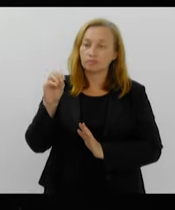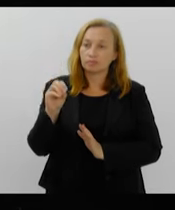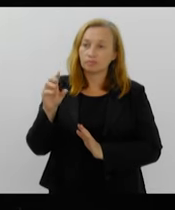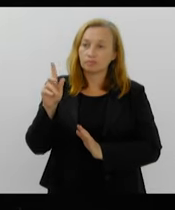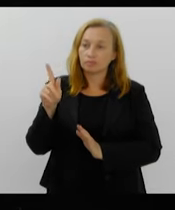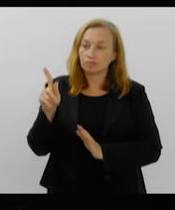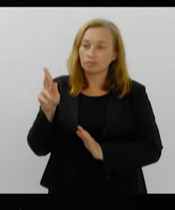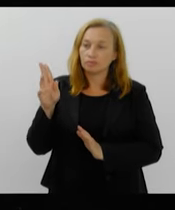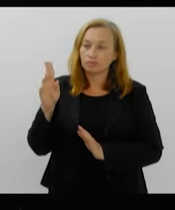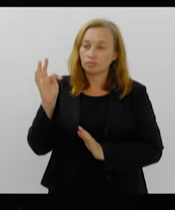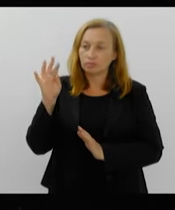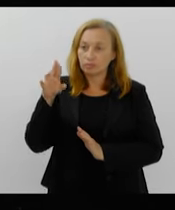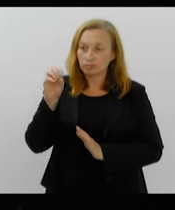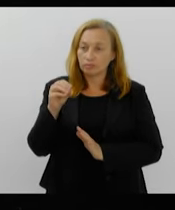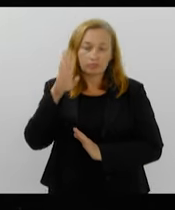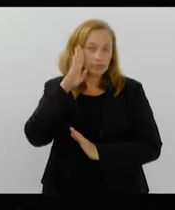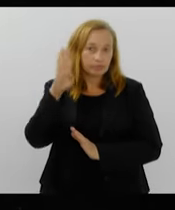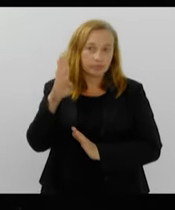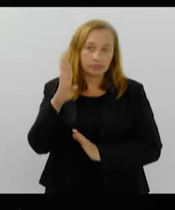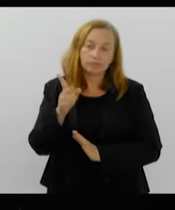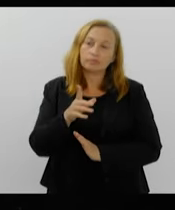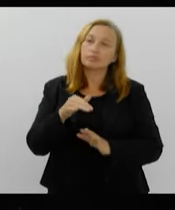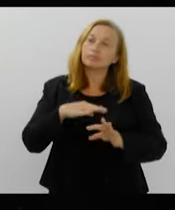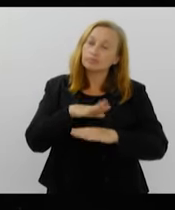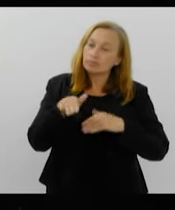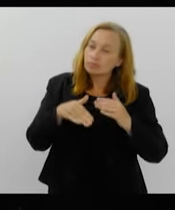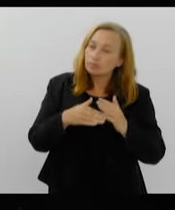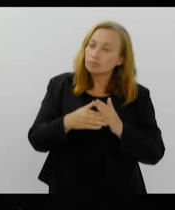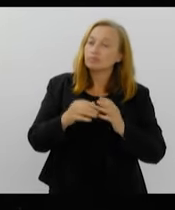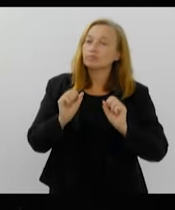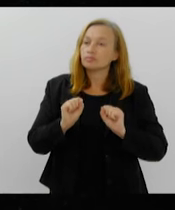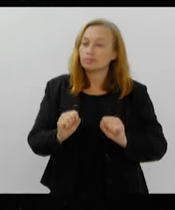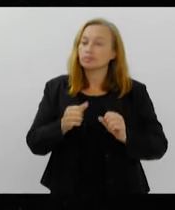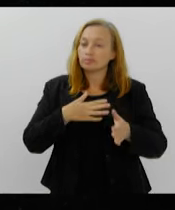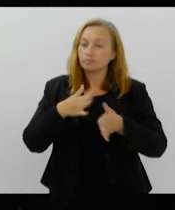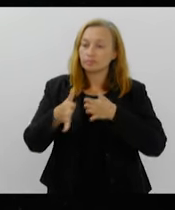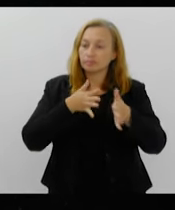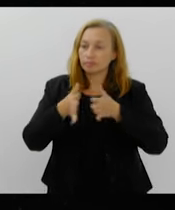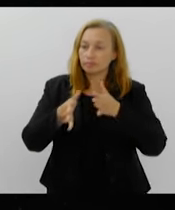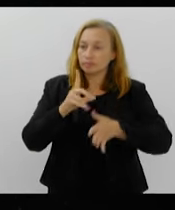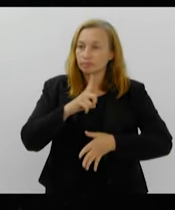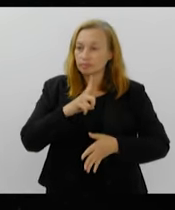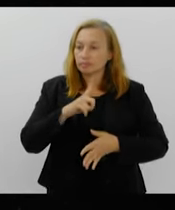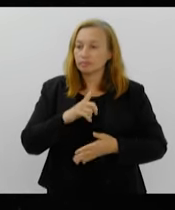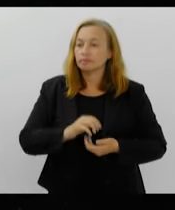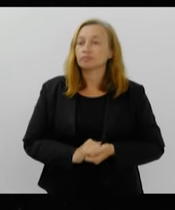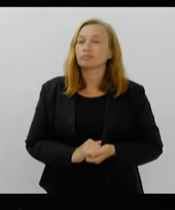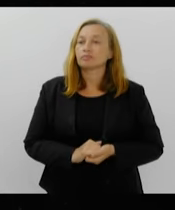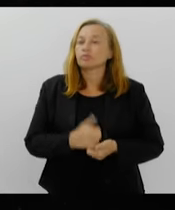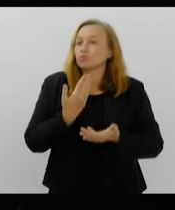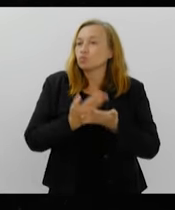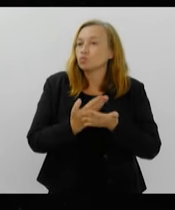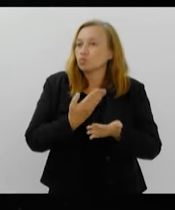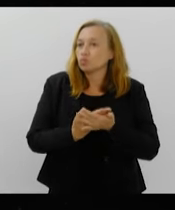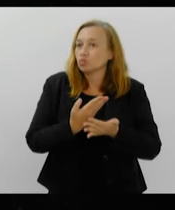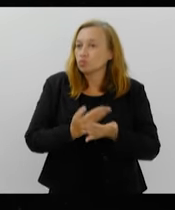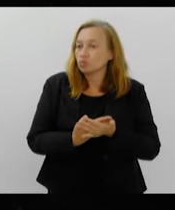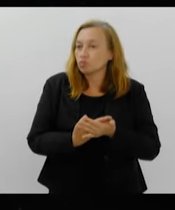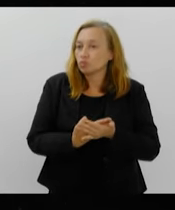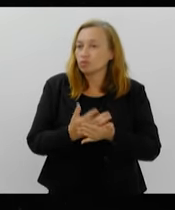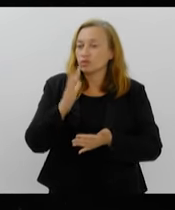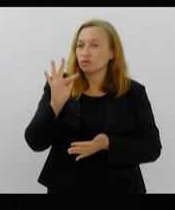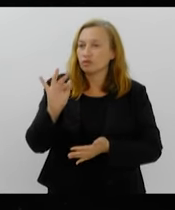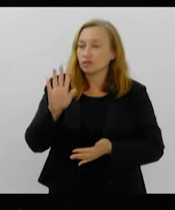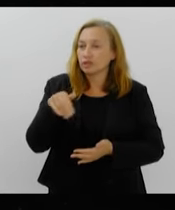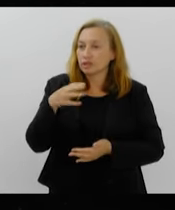fundamental pra gente fazer com que todos pudessem ter acesso foi feito um estudo da Fundação Getúlio